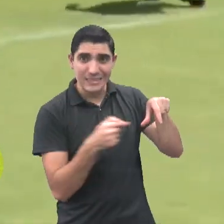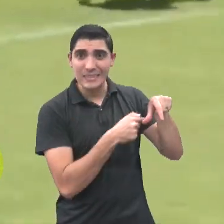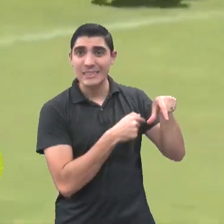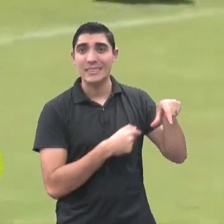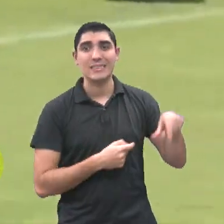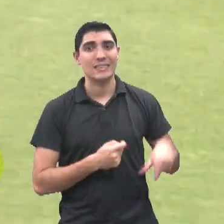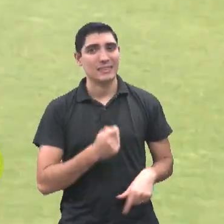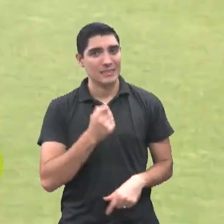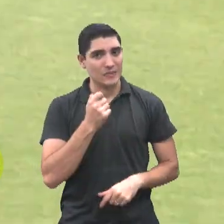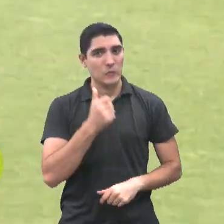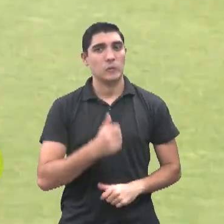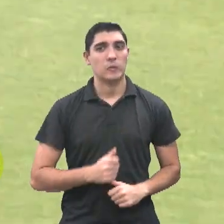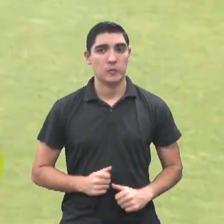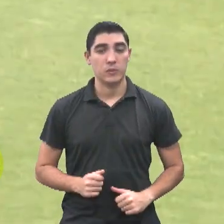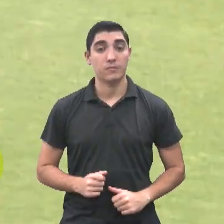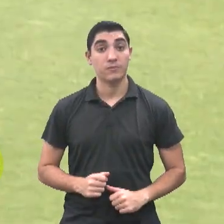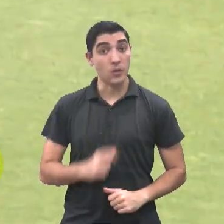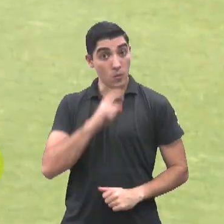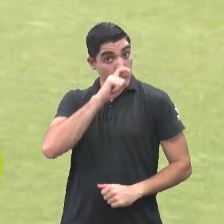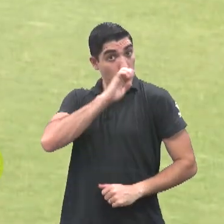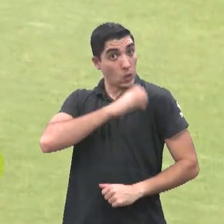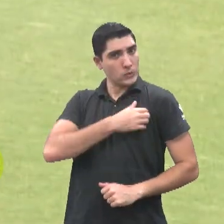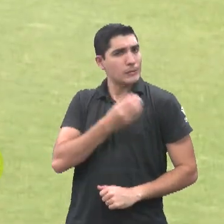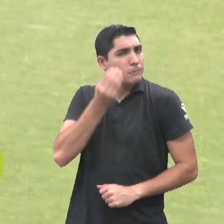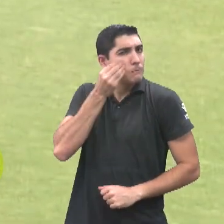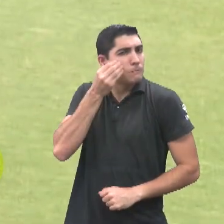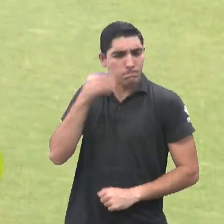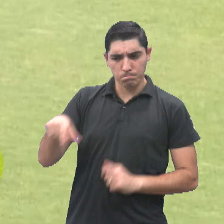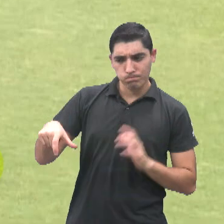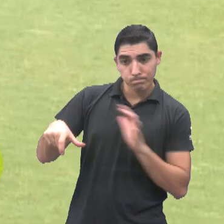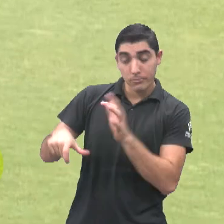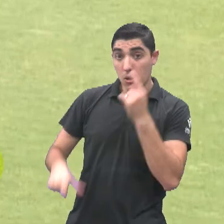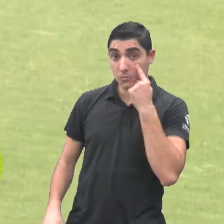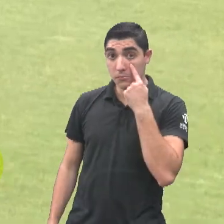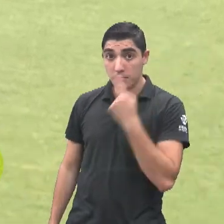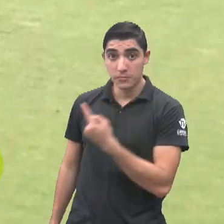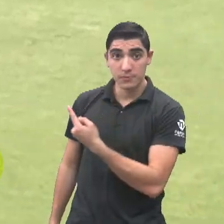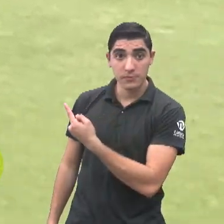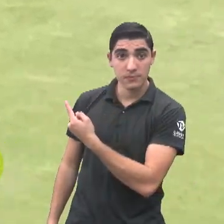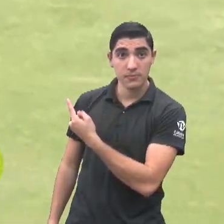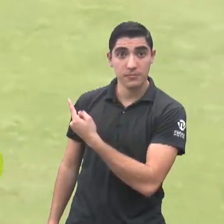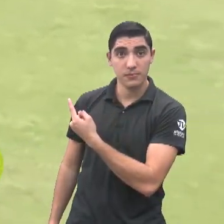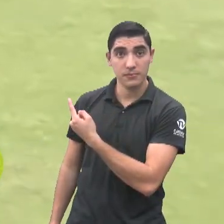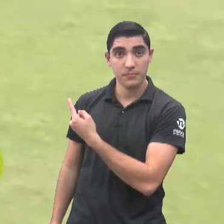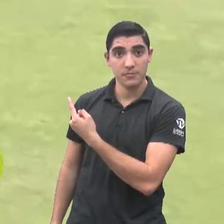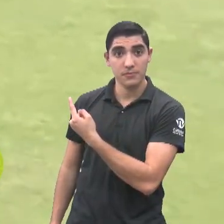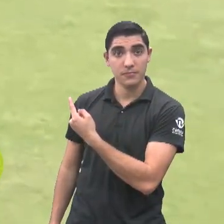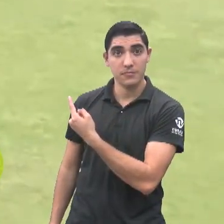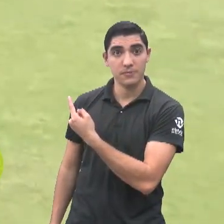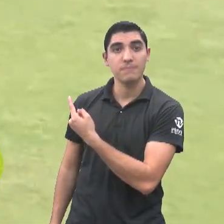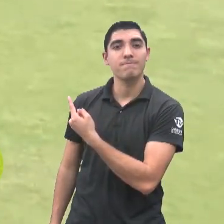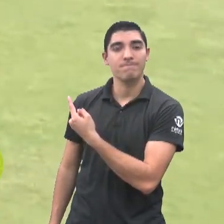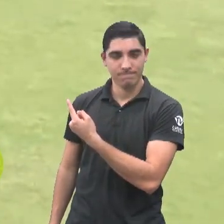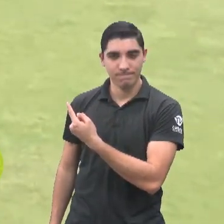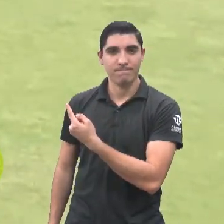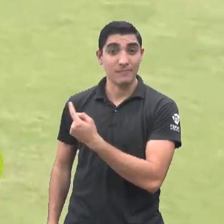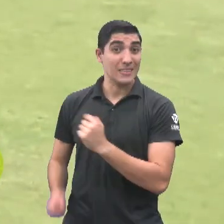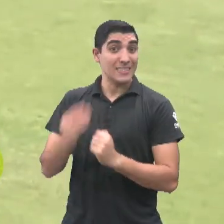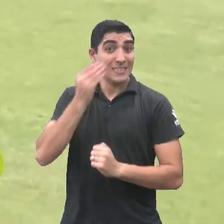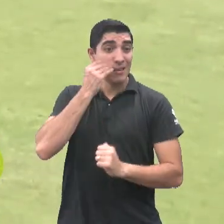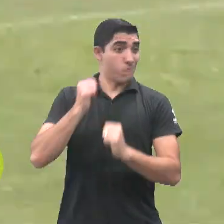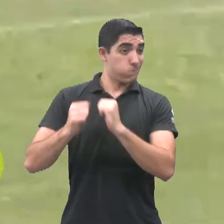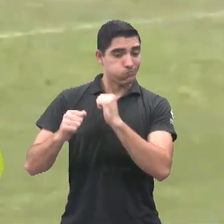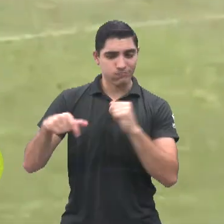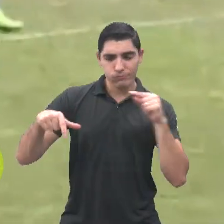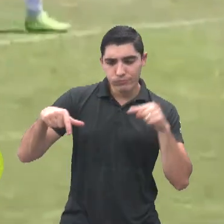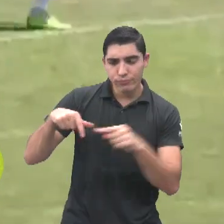da Águia. O São José respondeu aos 12, cobrança de falta da direita, Cristiano subiu e passou no vazio, e a bola saiu